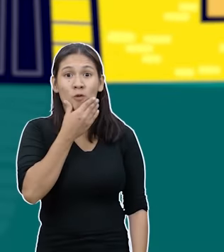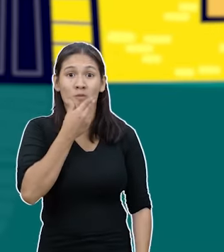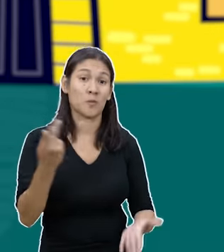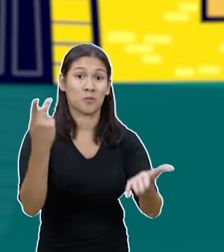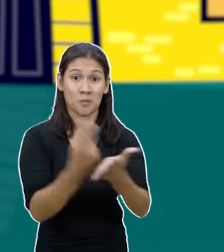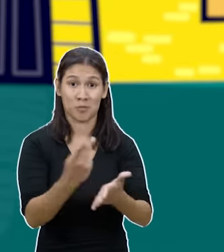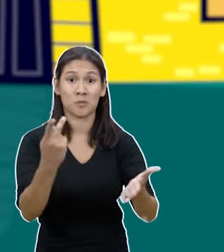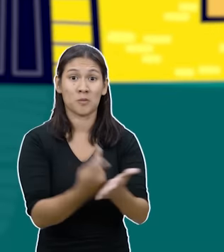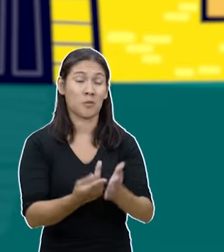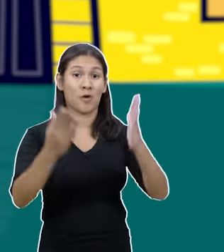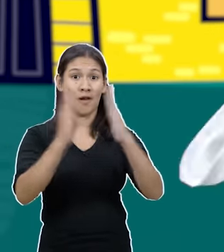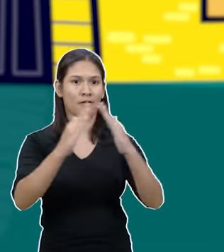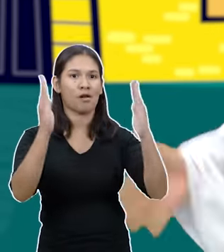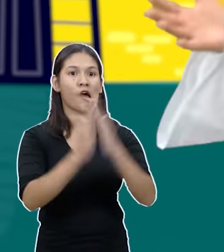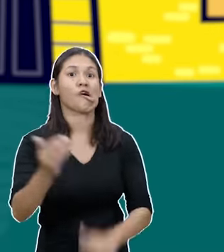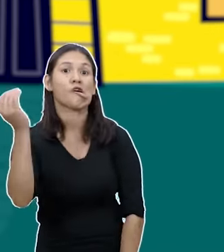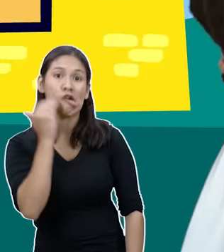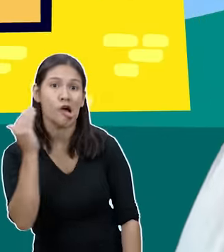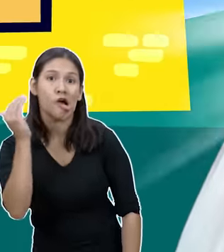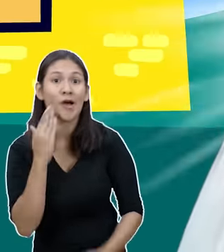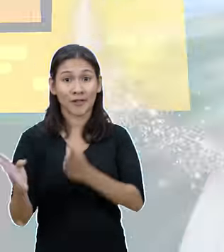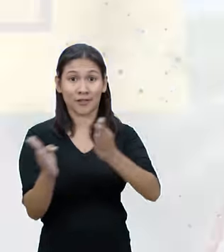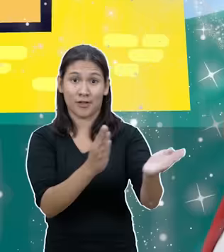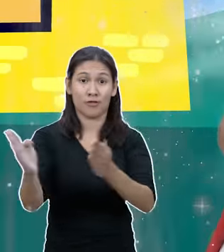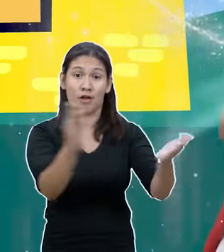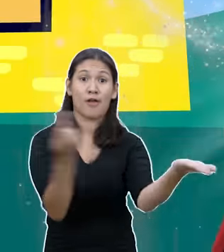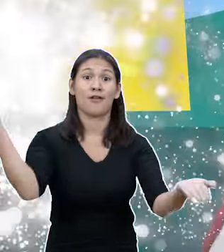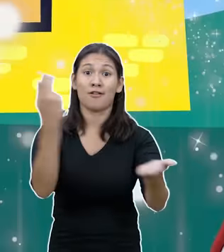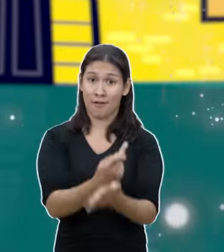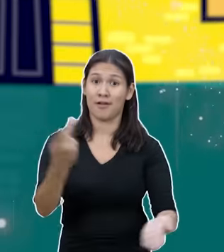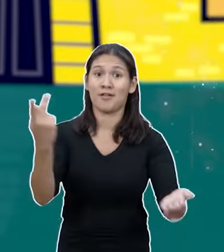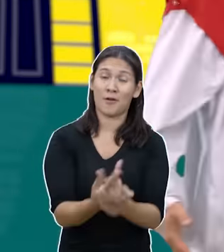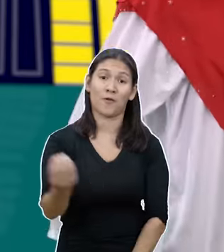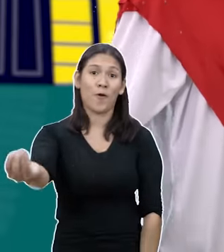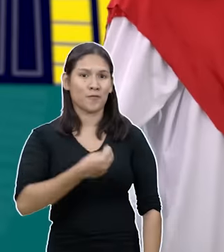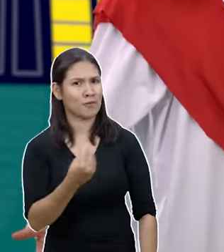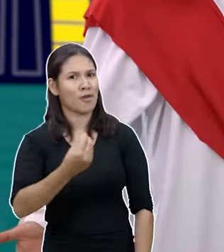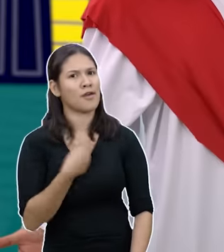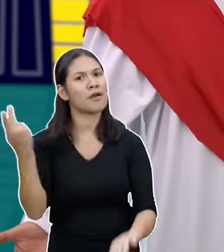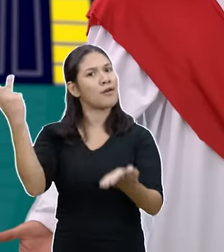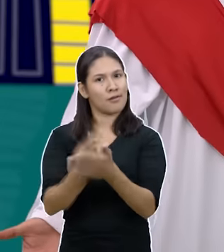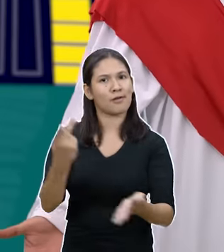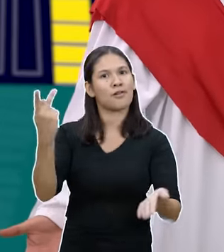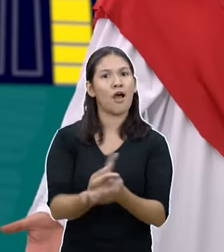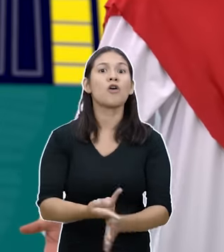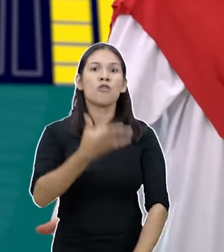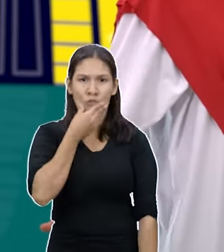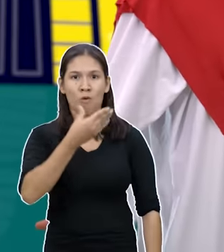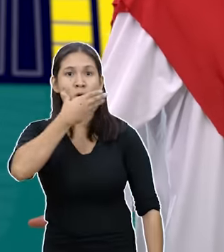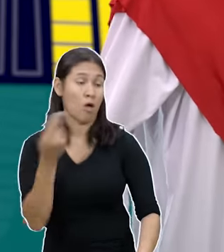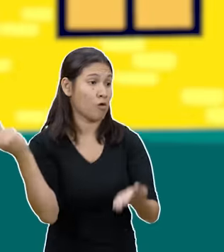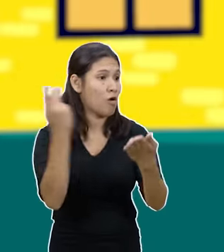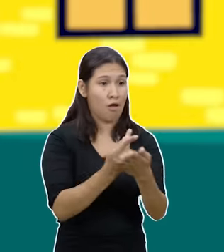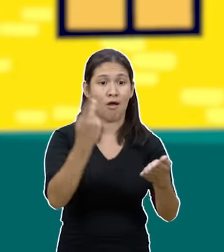Havia um homenzinho torto, morava numa casa torta, andava num caminho torto, sua vida era torta. Um